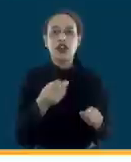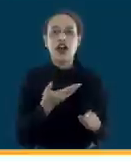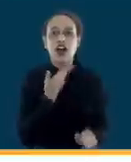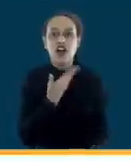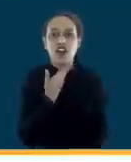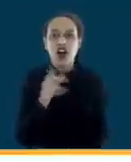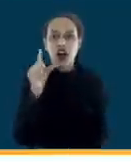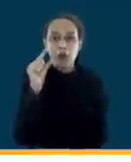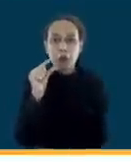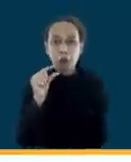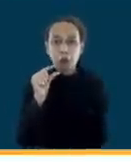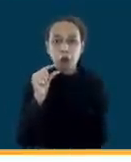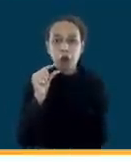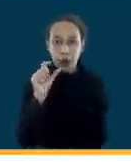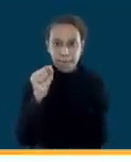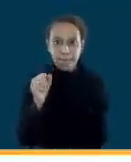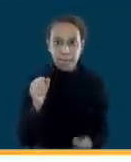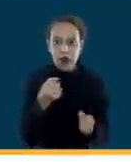falar mais perto aí.